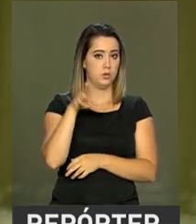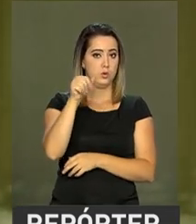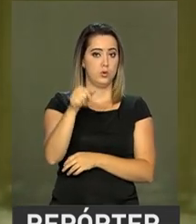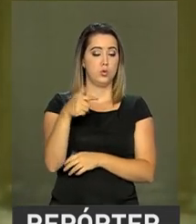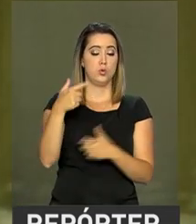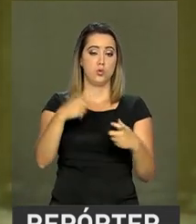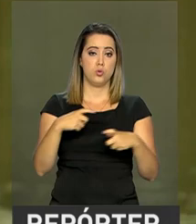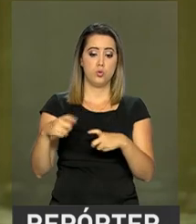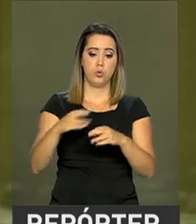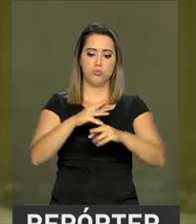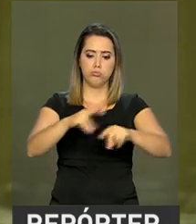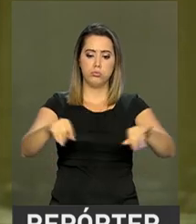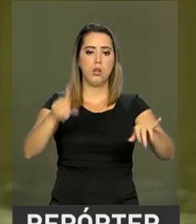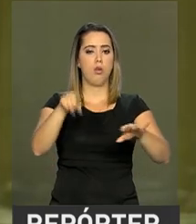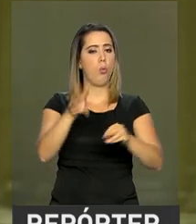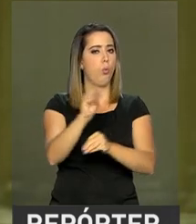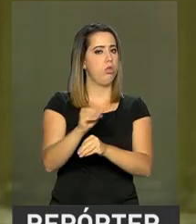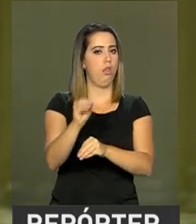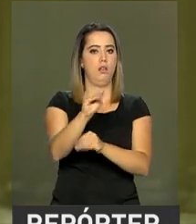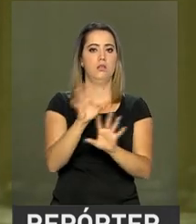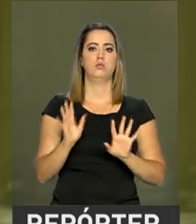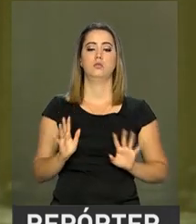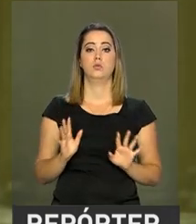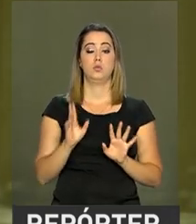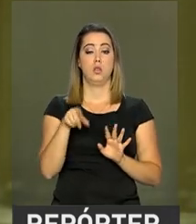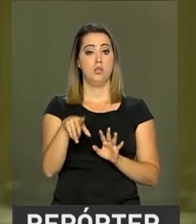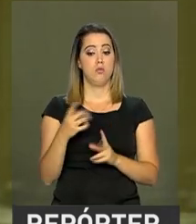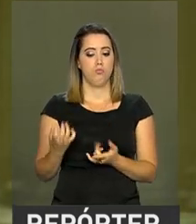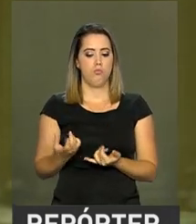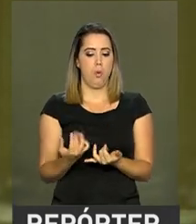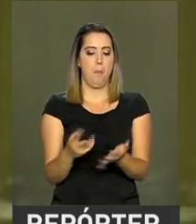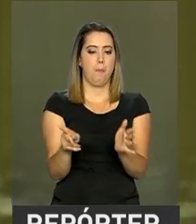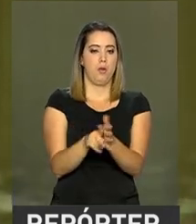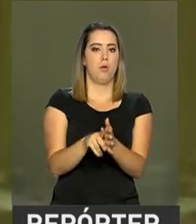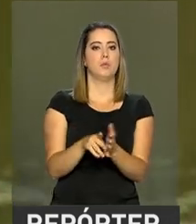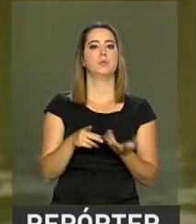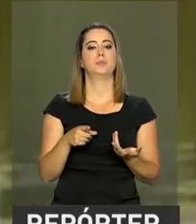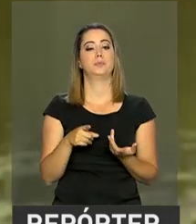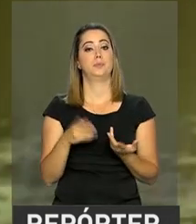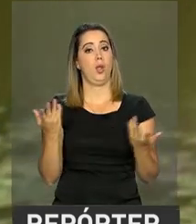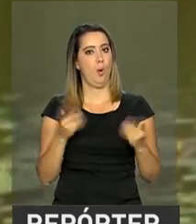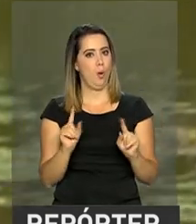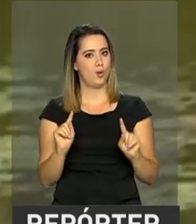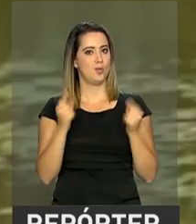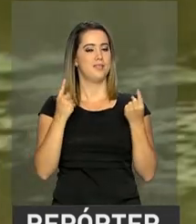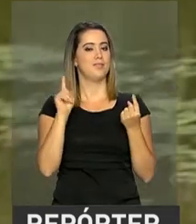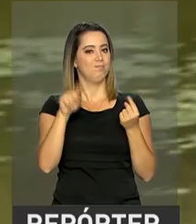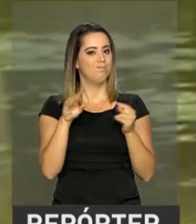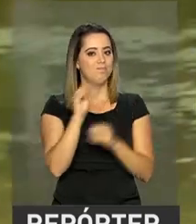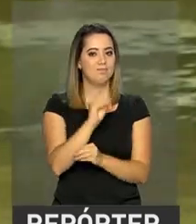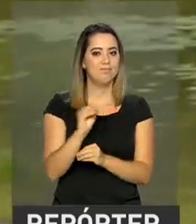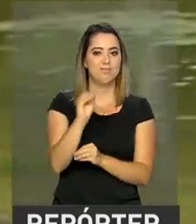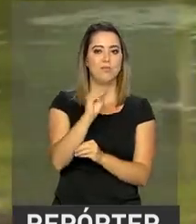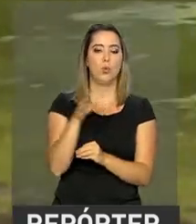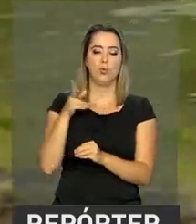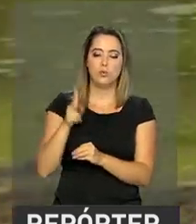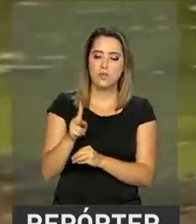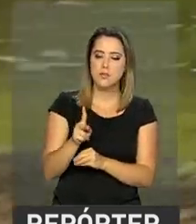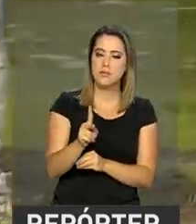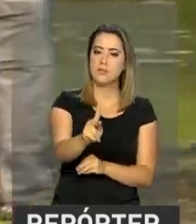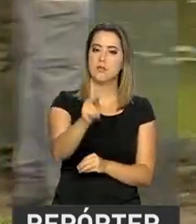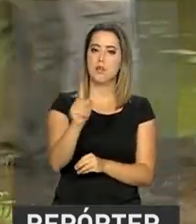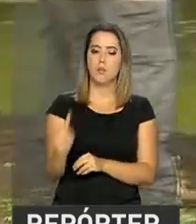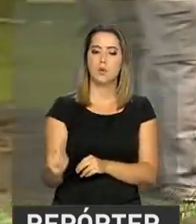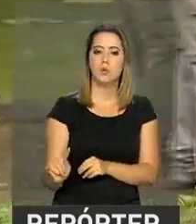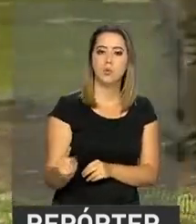planície pantaneira ainda está conservada com vegetação nativa e o desafio por aqui é manter essa área única e